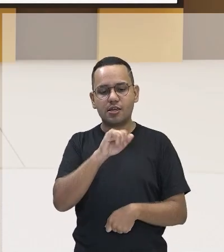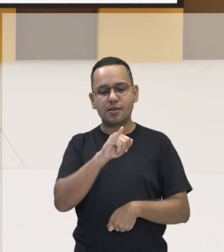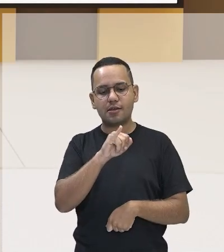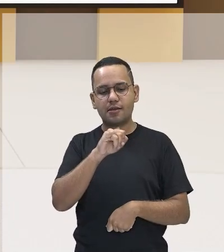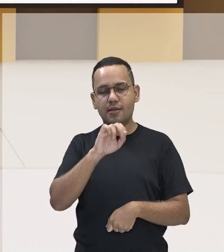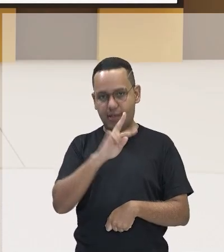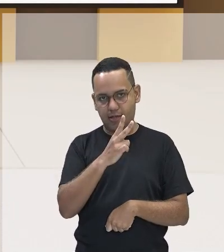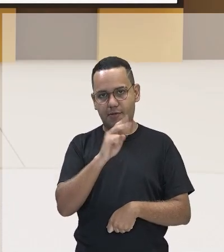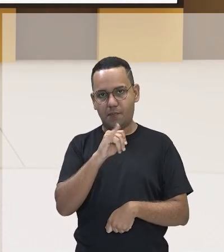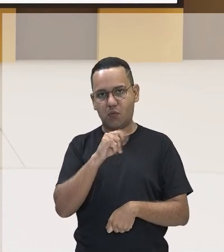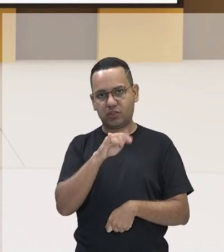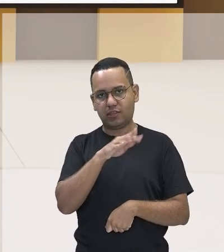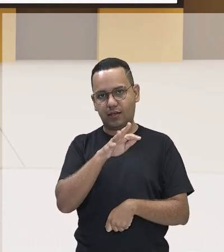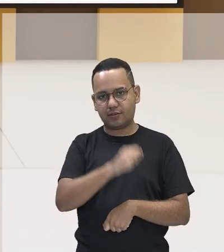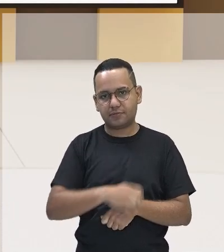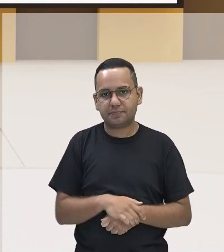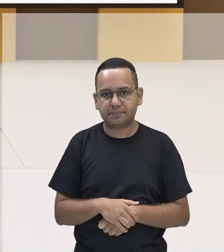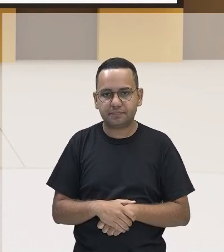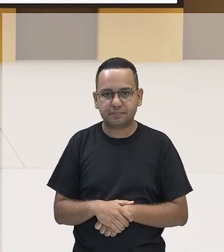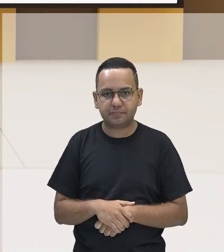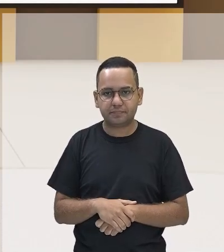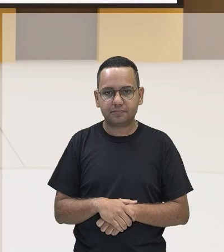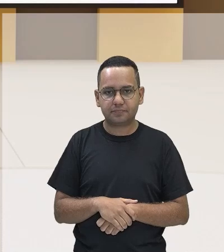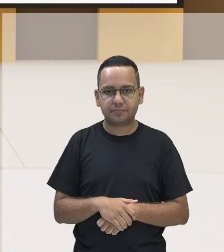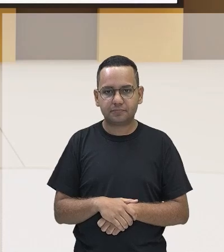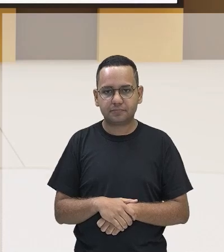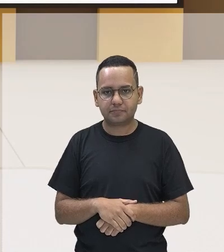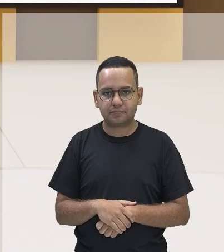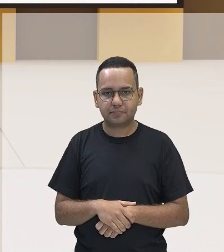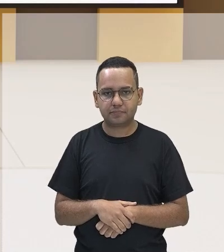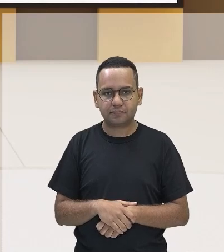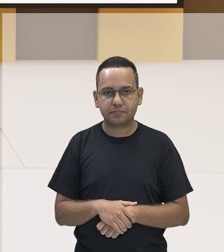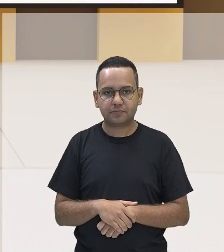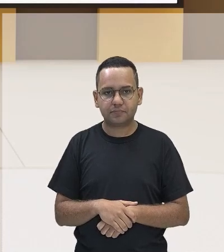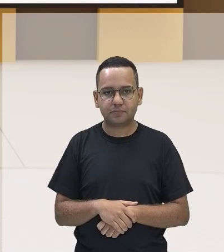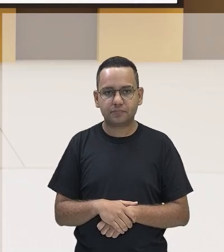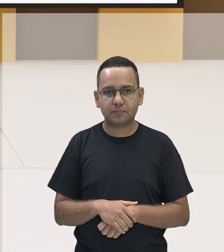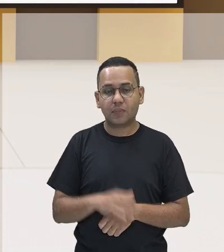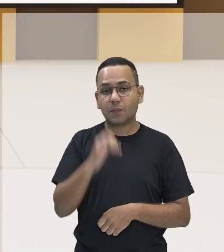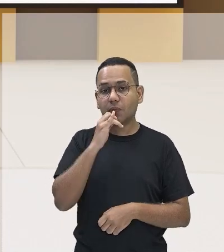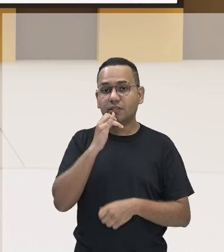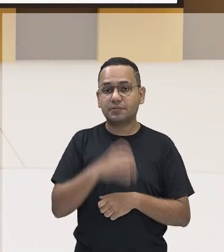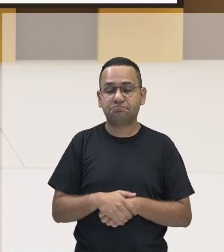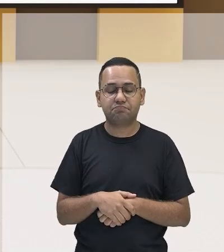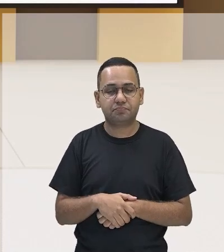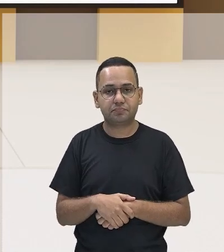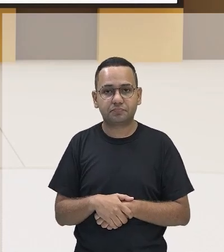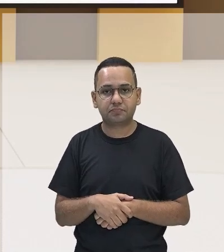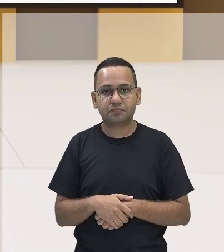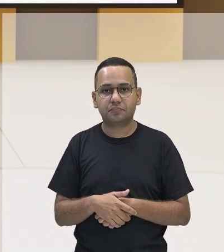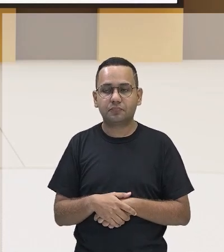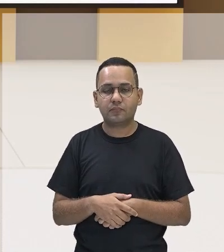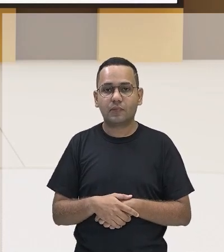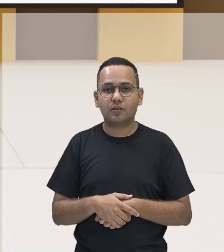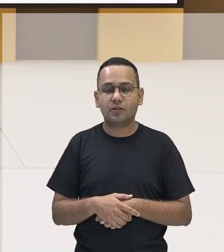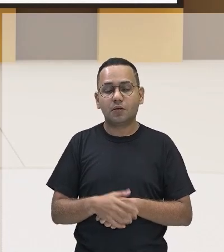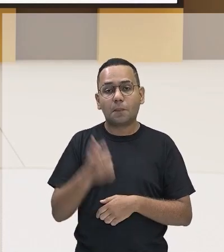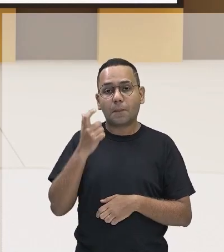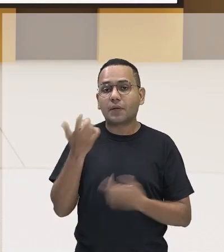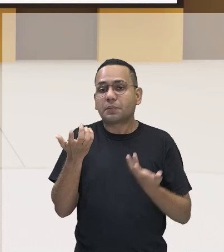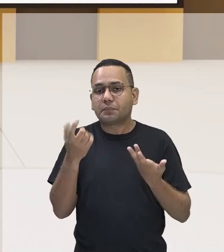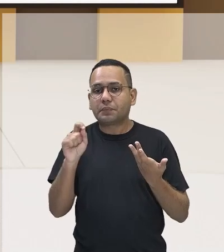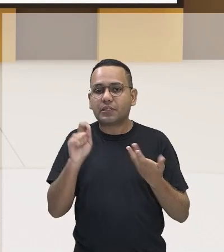em consideração, por exemplo, se a pessoa, se você que vai emprestar, você tem um cargo já fixo, não é isso? Você é um